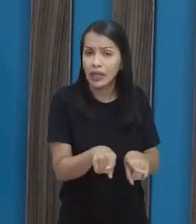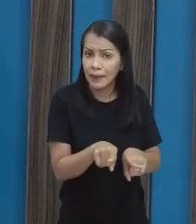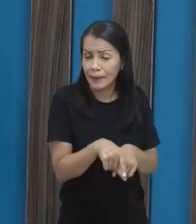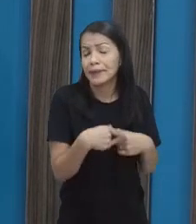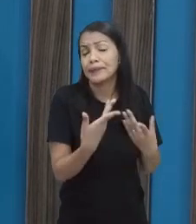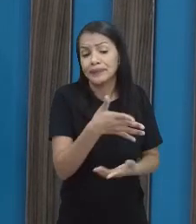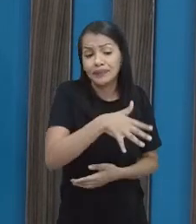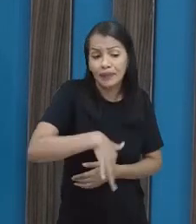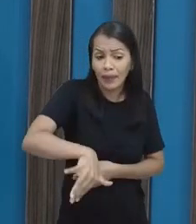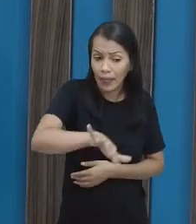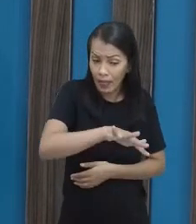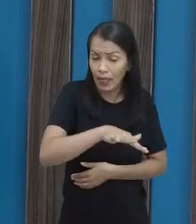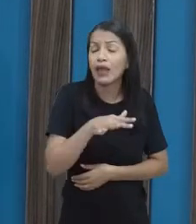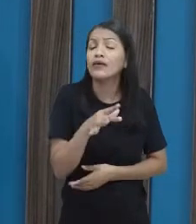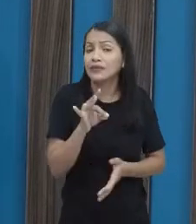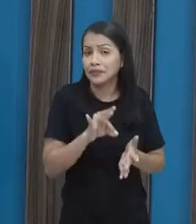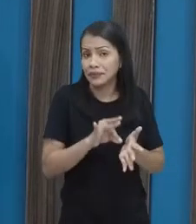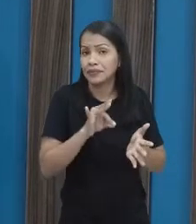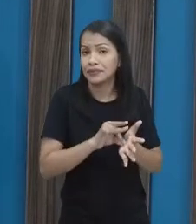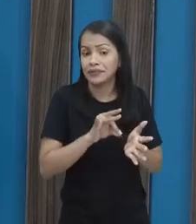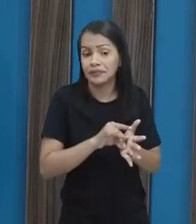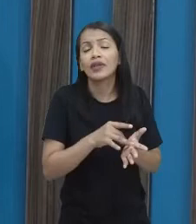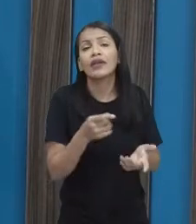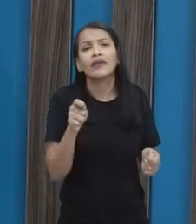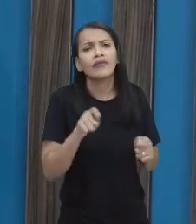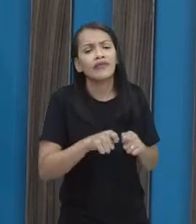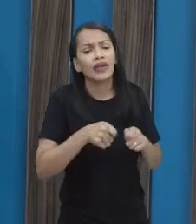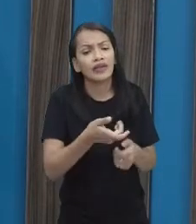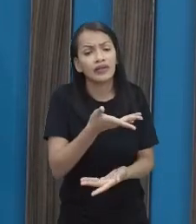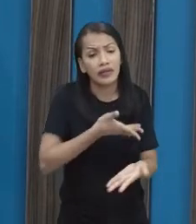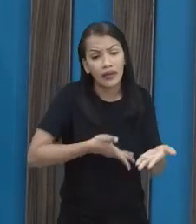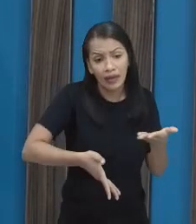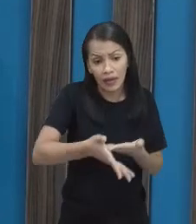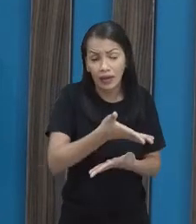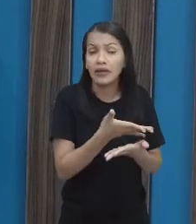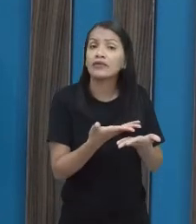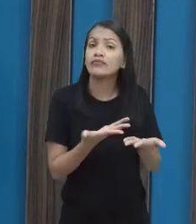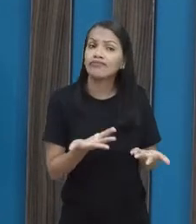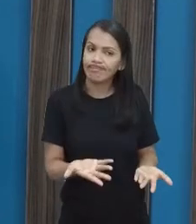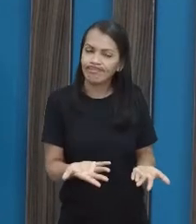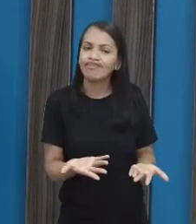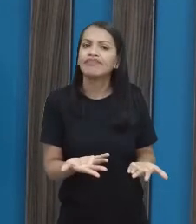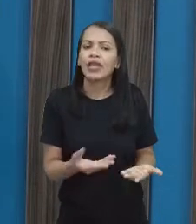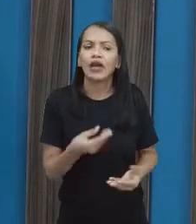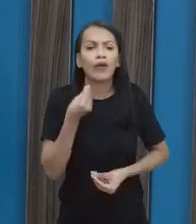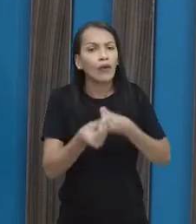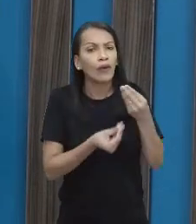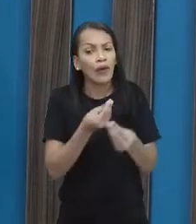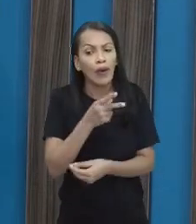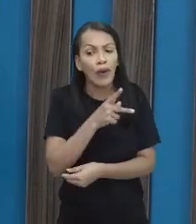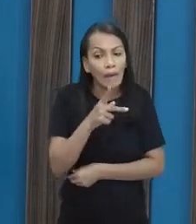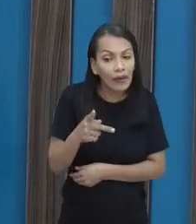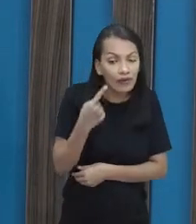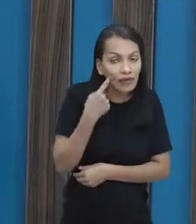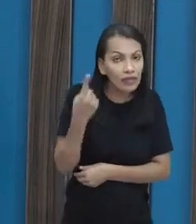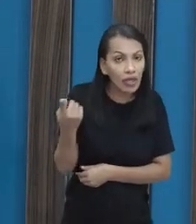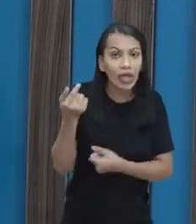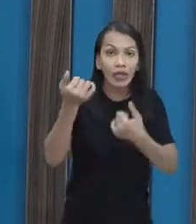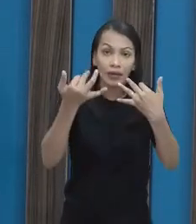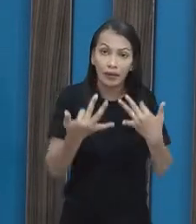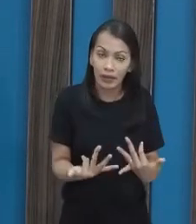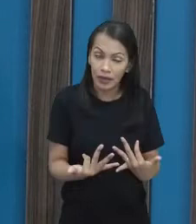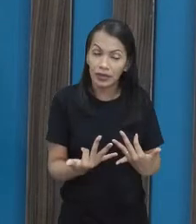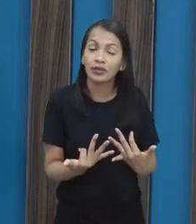aí do ambiente, né? Onde nós fazemos parte. Então, além como a professora Carol colocou,